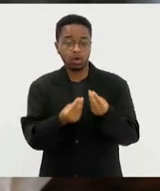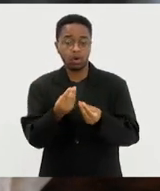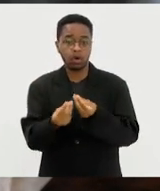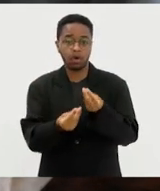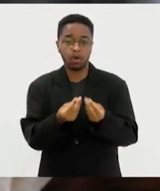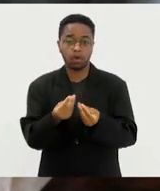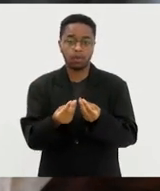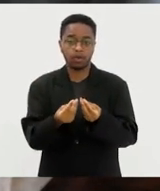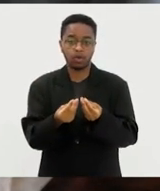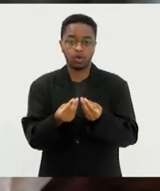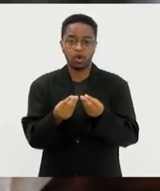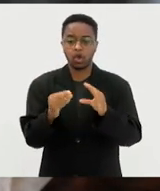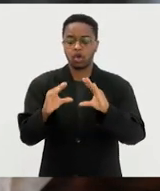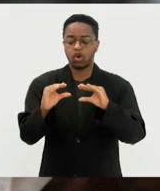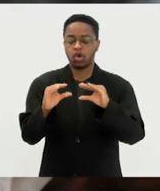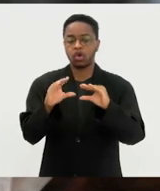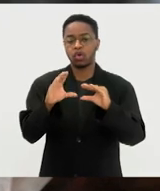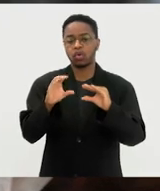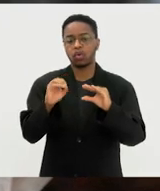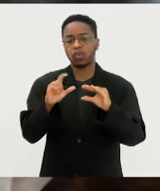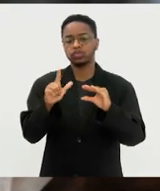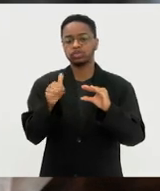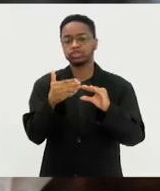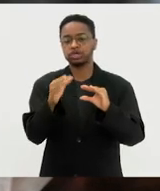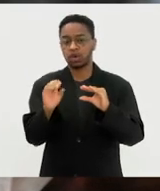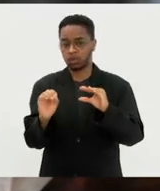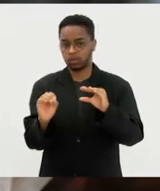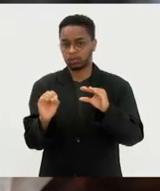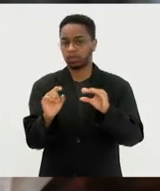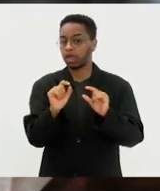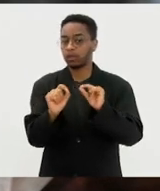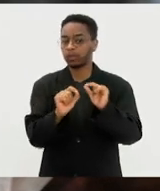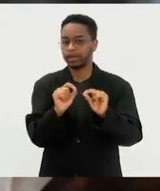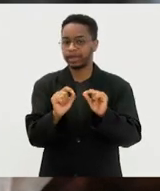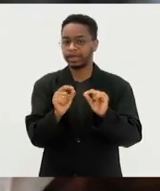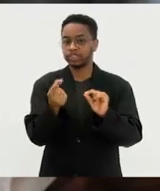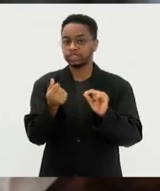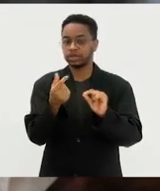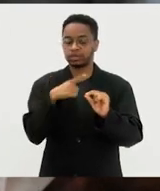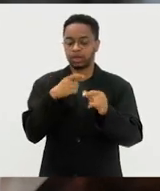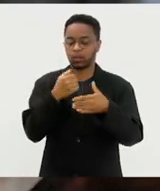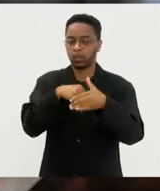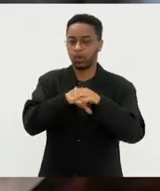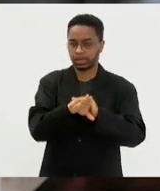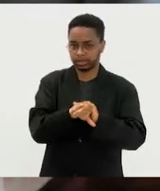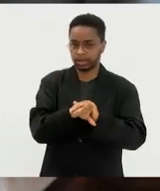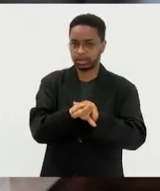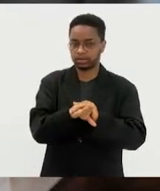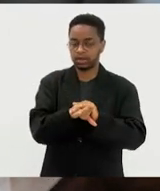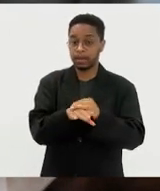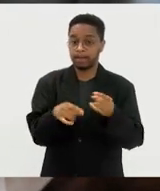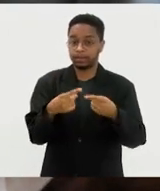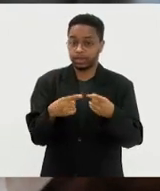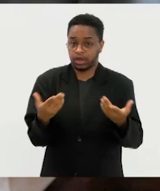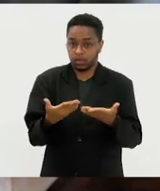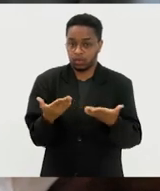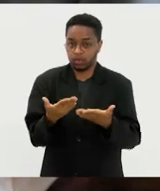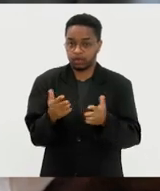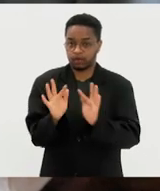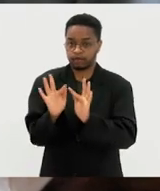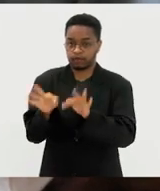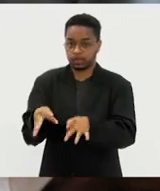famoso colchão, que é o... a disponibilidade de caixa, este ano fecha com 2